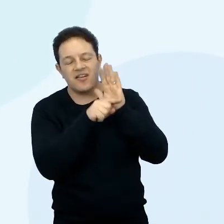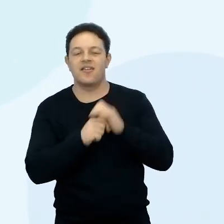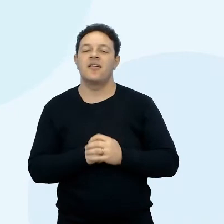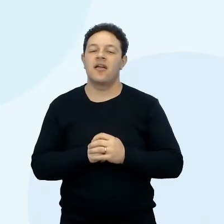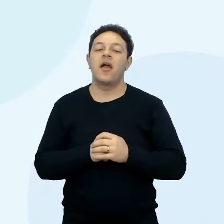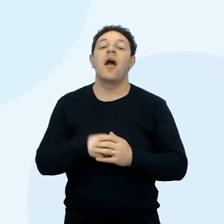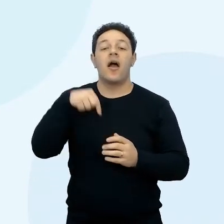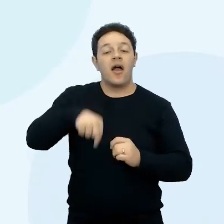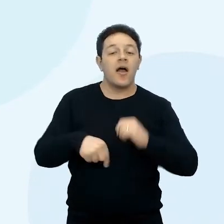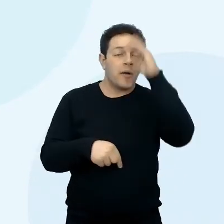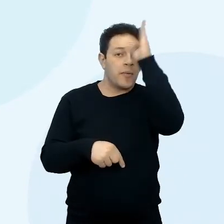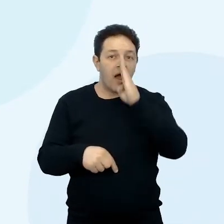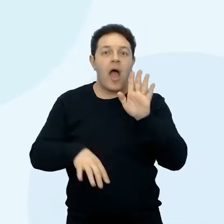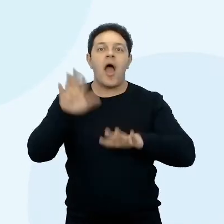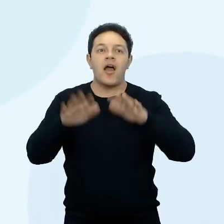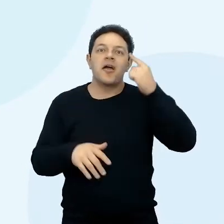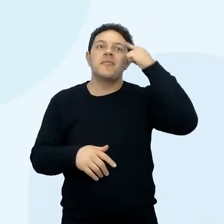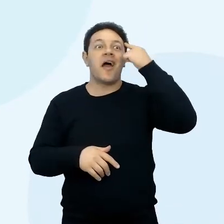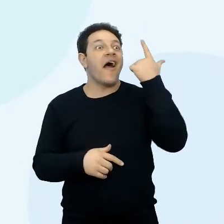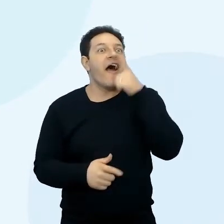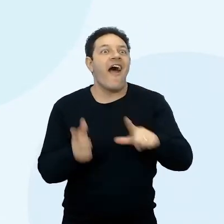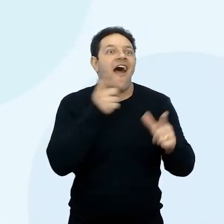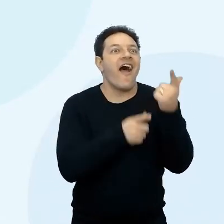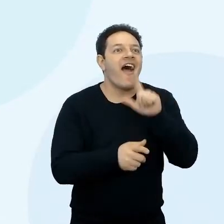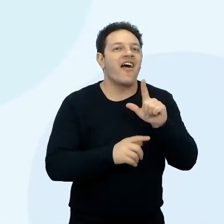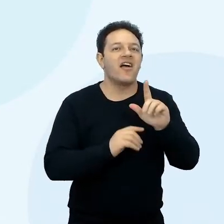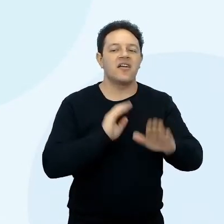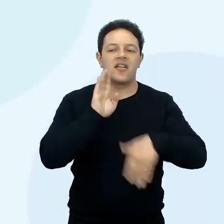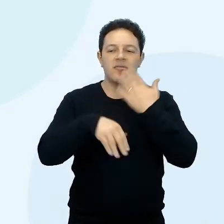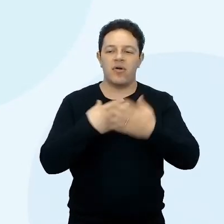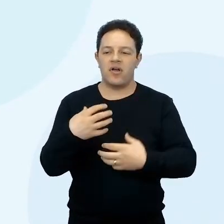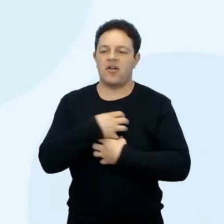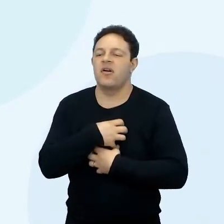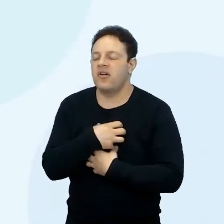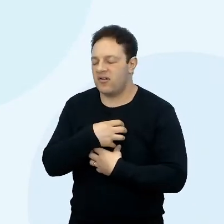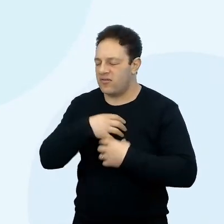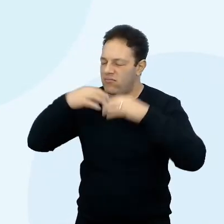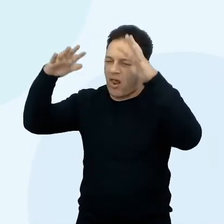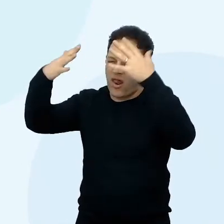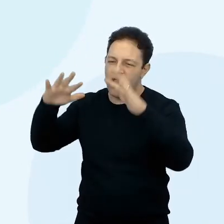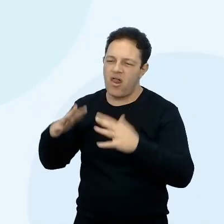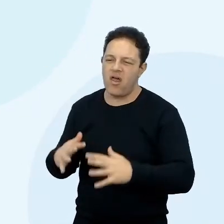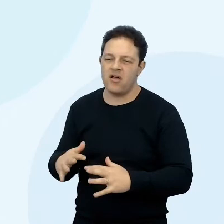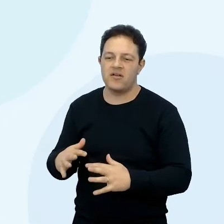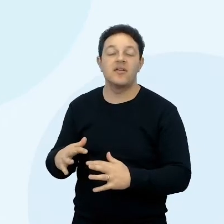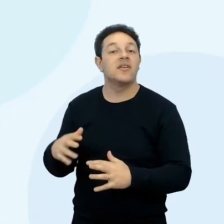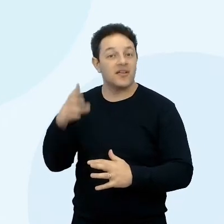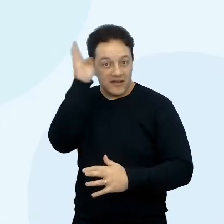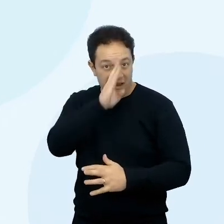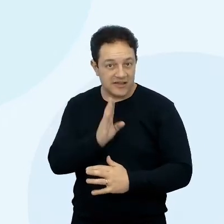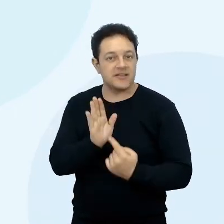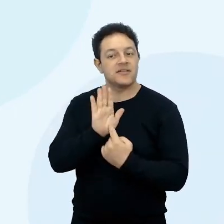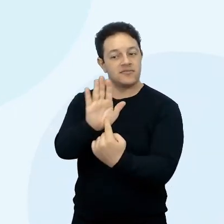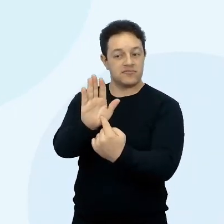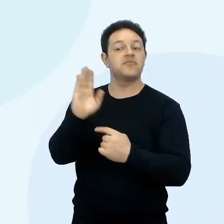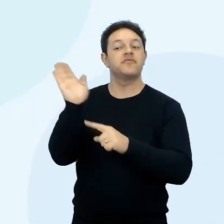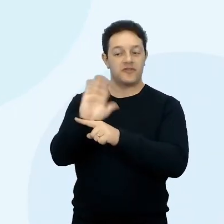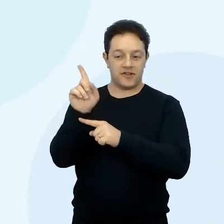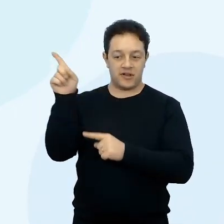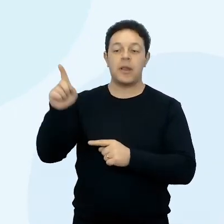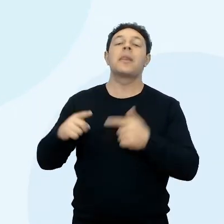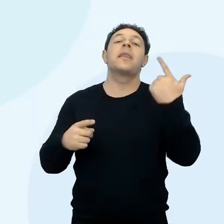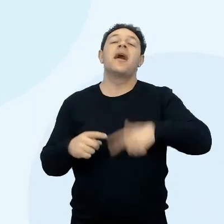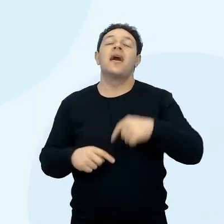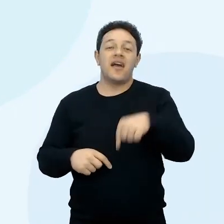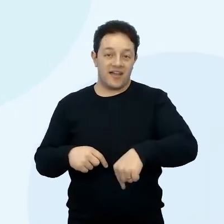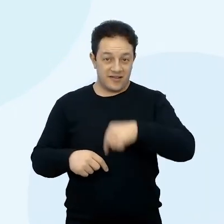que ora acha que está acontecendo, ora mergulha na crise. Esse país que